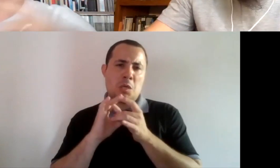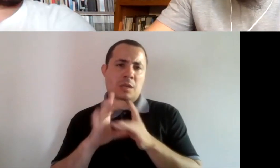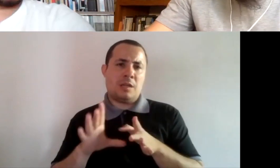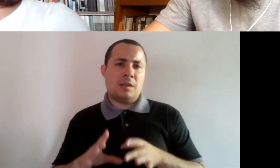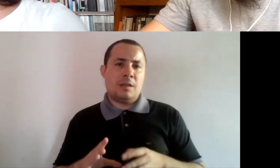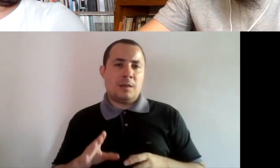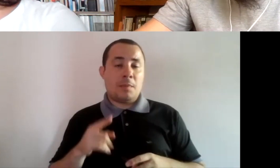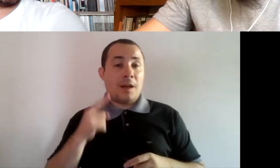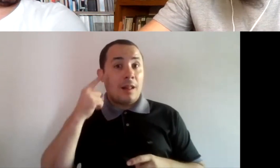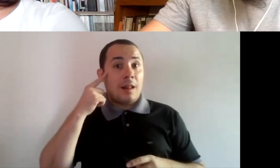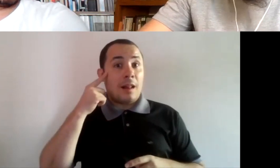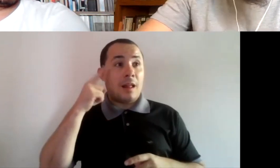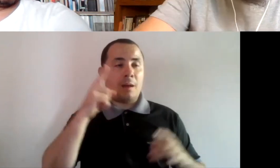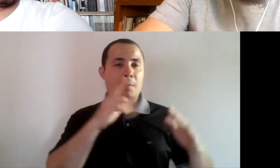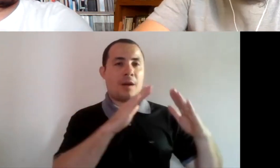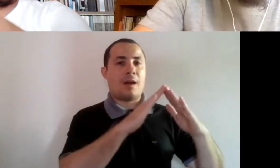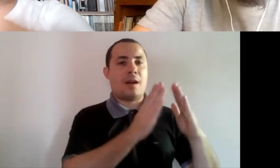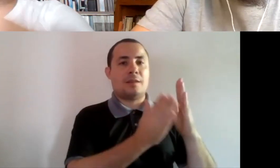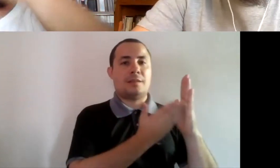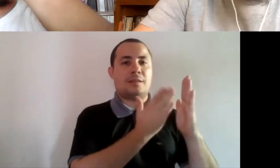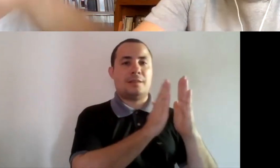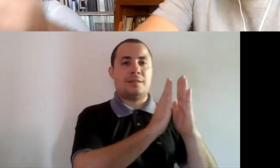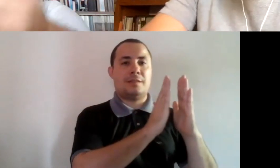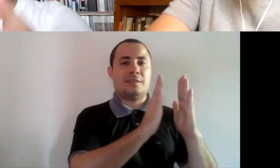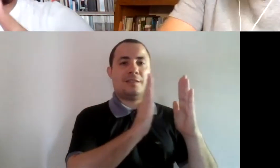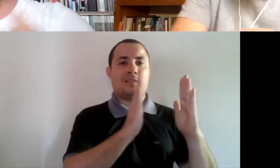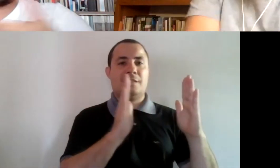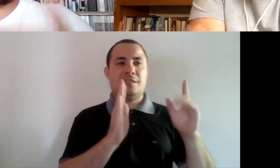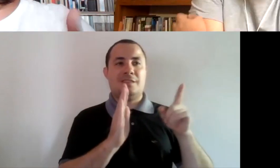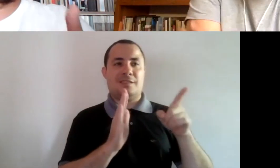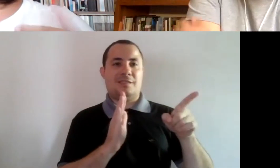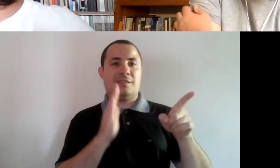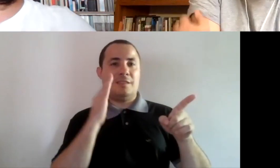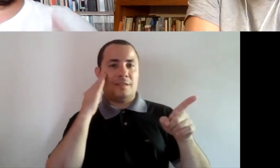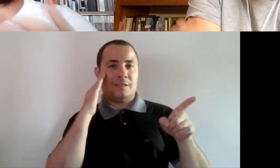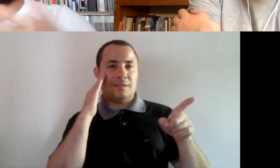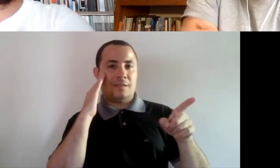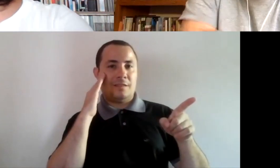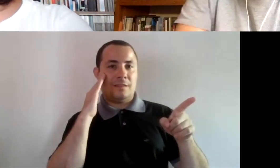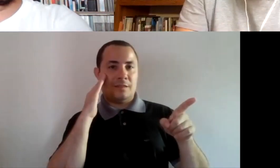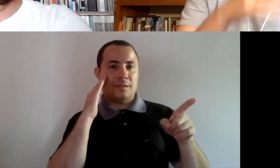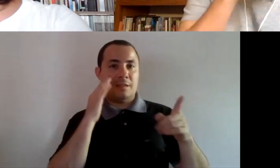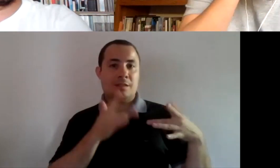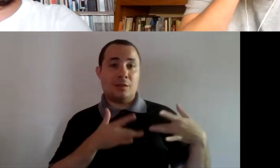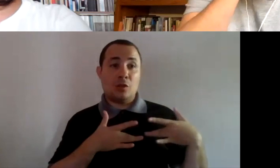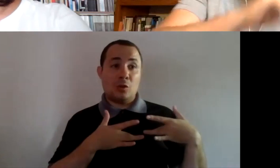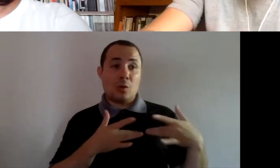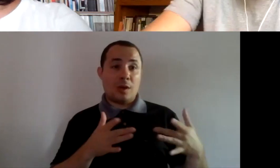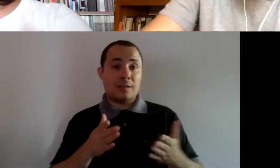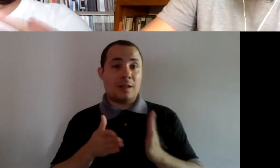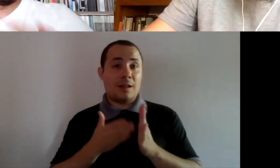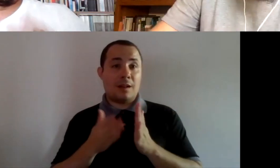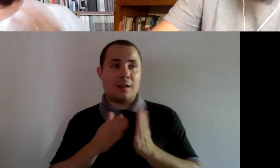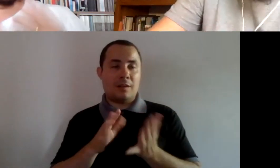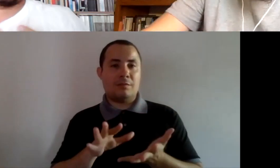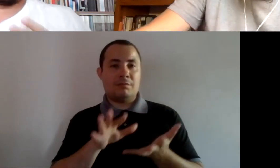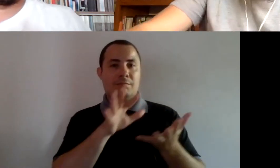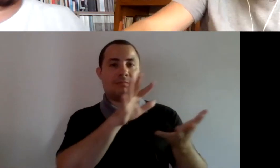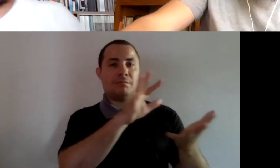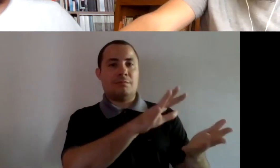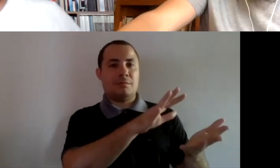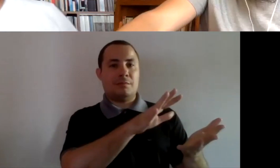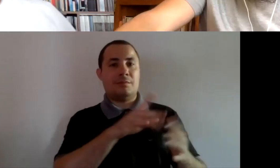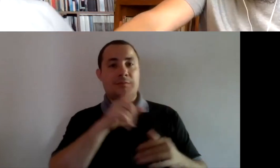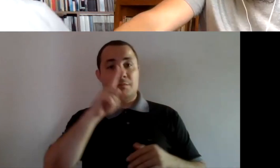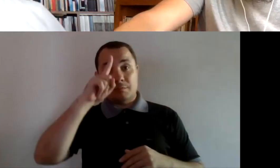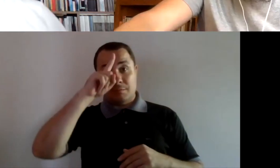de lembrar da biblioteca também, né? Igual lá no início foi comentado isso, assim, a doação de livro para a biblioteca. O autor, no geral, o autor